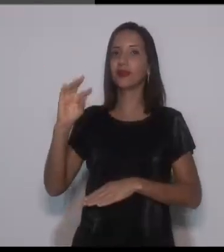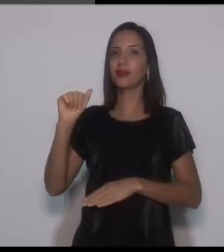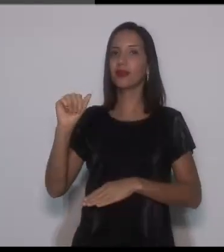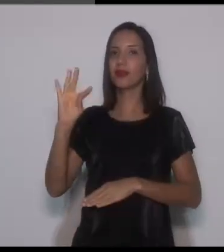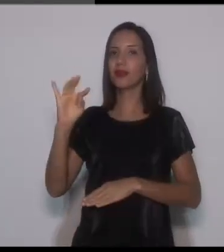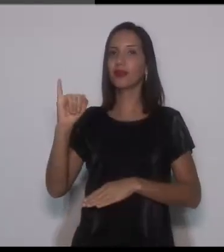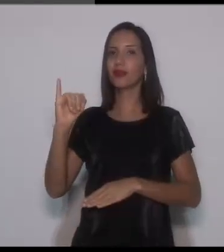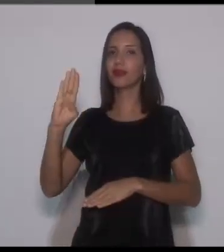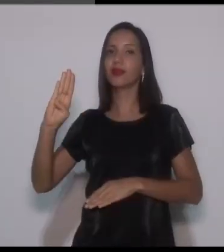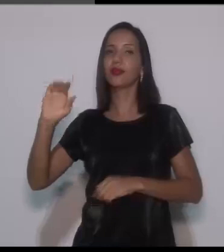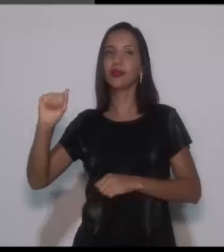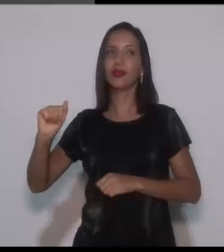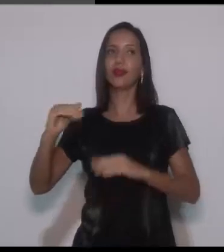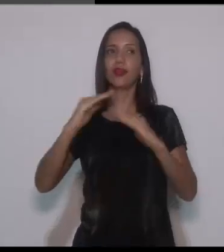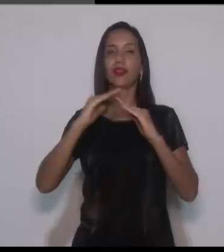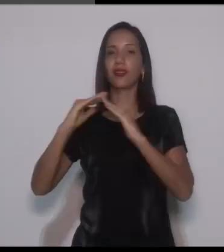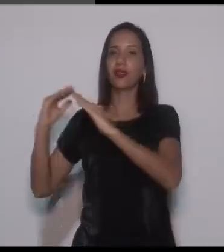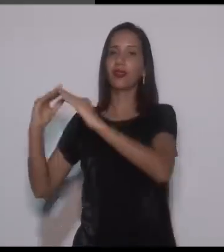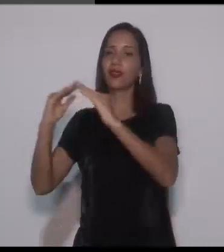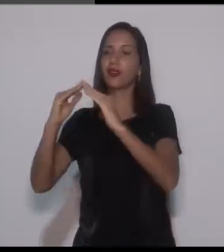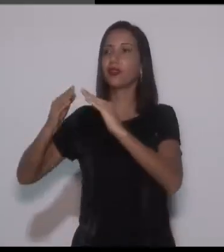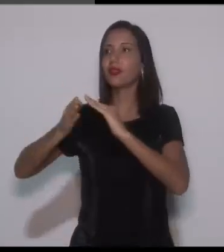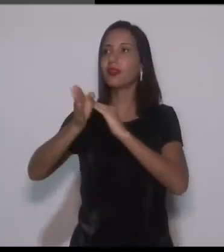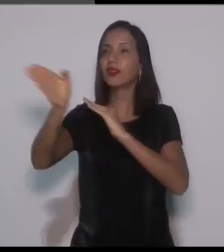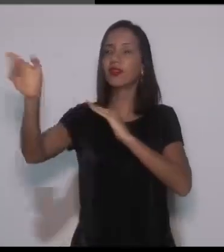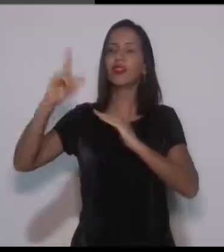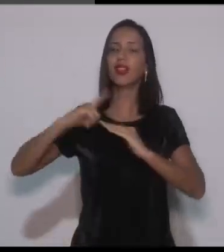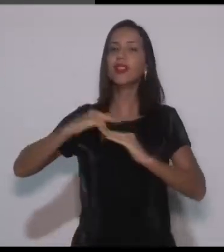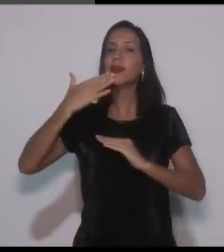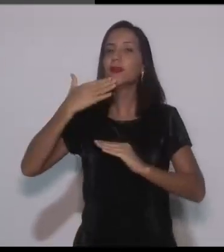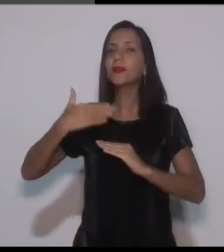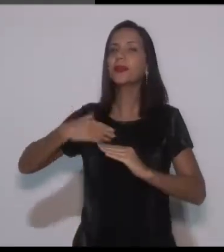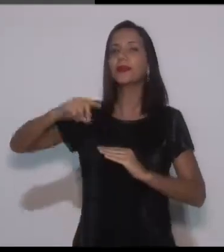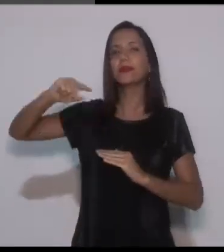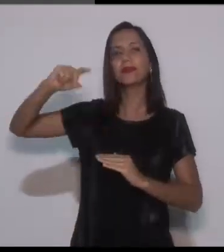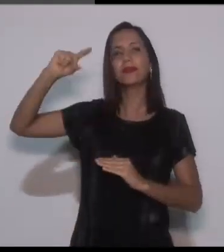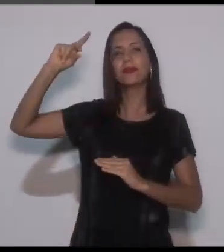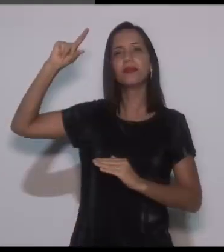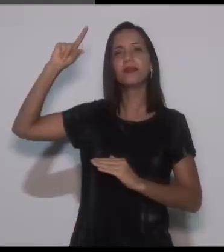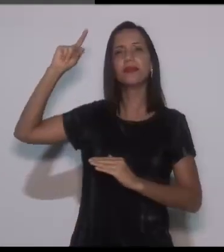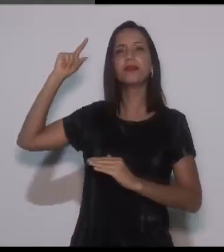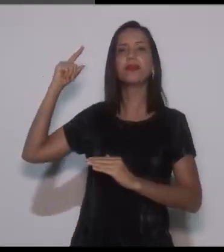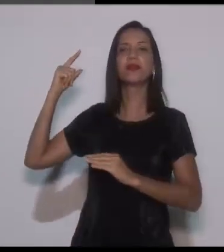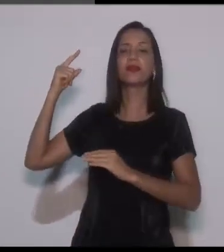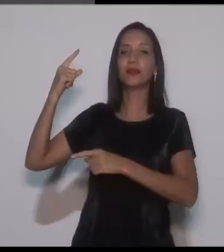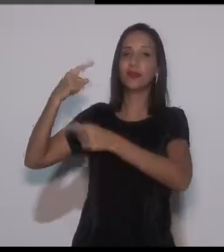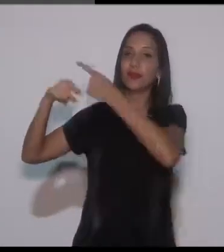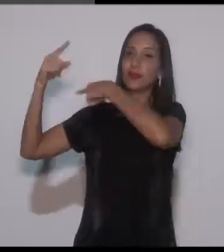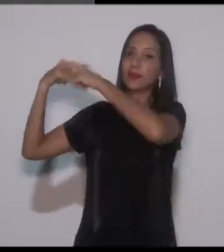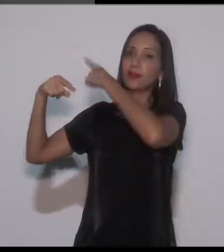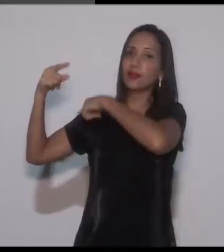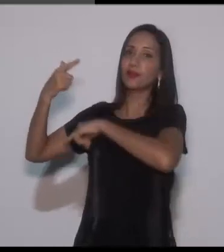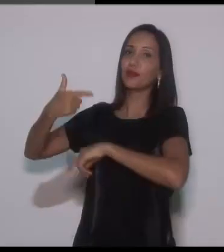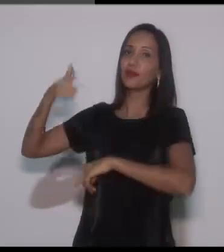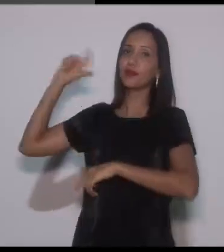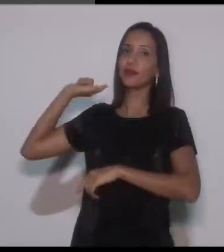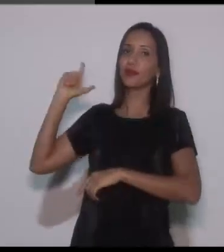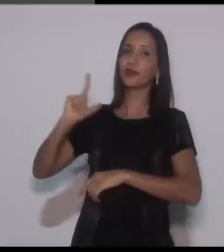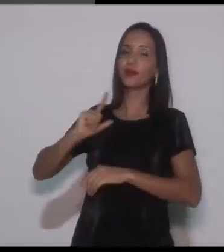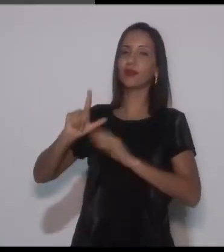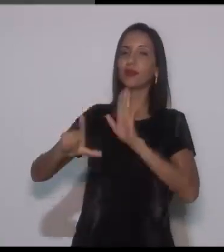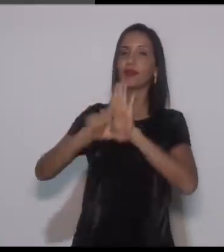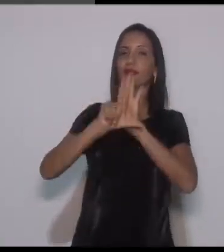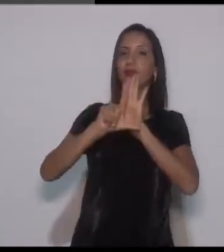principalmente os moradores, eles pedem algumas solicitações que já são antigas, inclusive de outras legislaturas. Então, pode